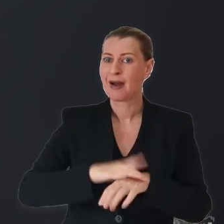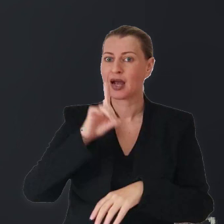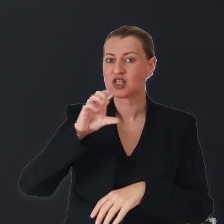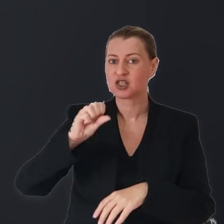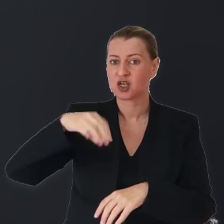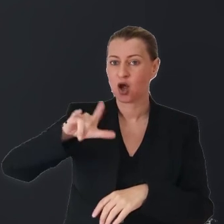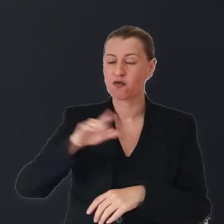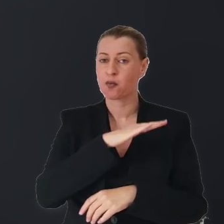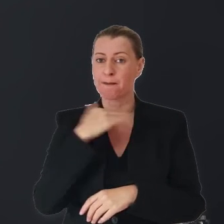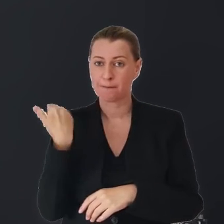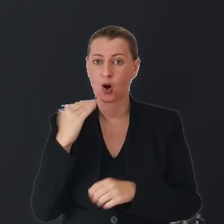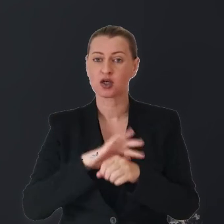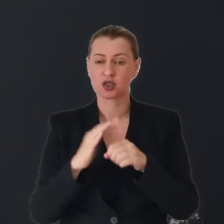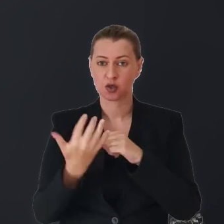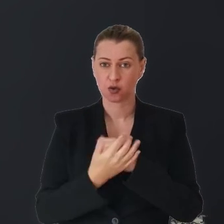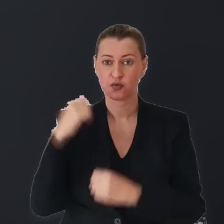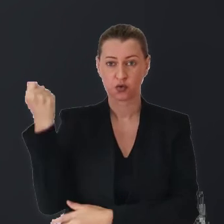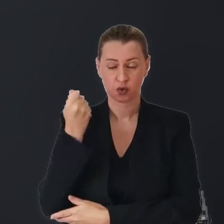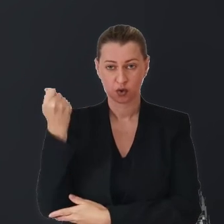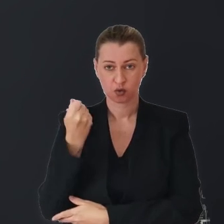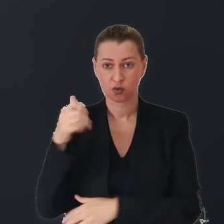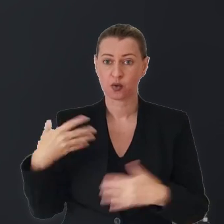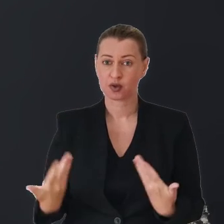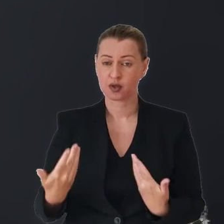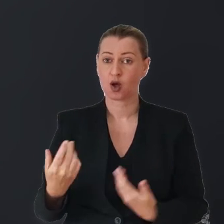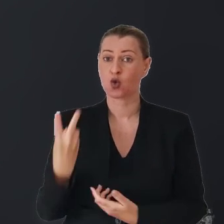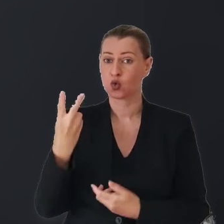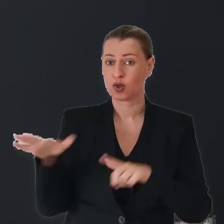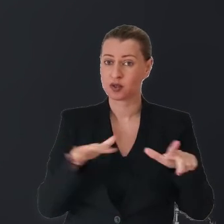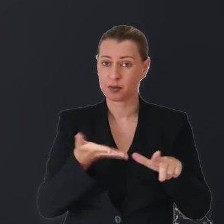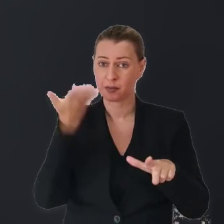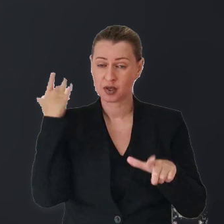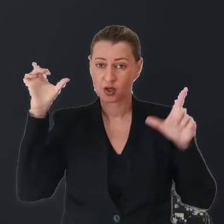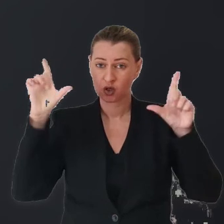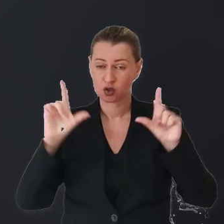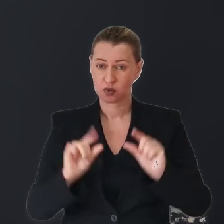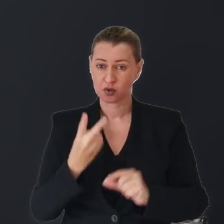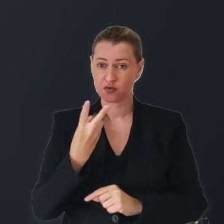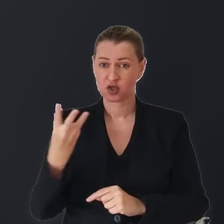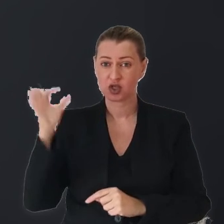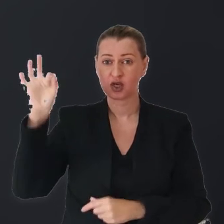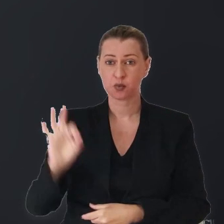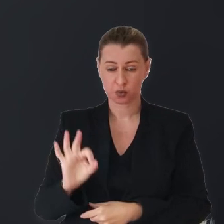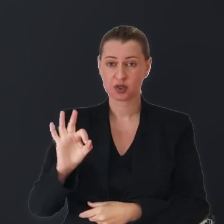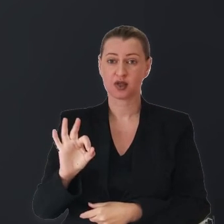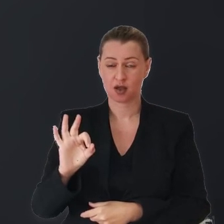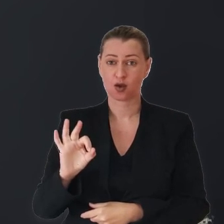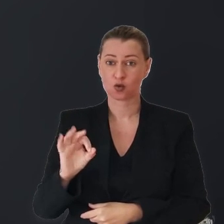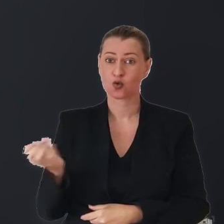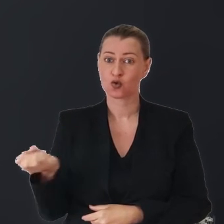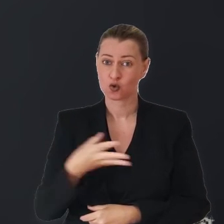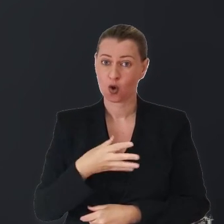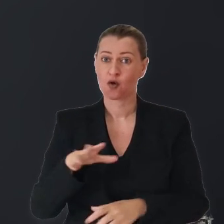mil mortos pela Covid-19 no Rio Grande do Sul. Em relação a 2 semanas atrás, houve uma redução de 23% no número